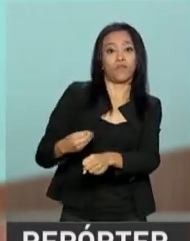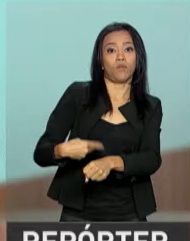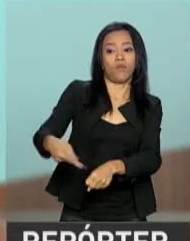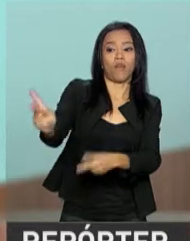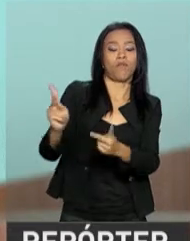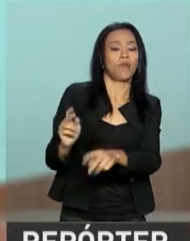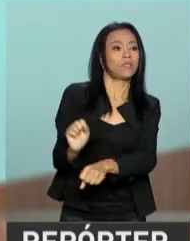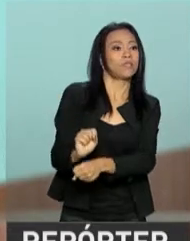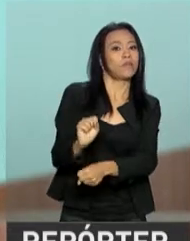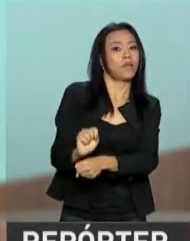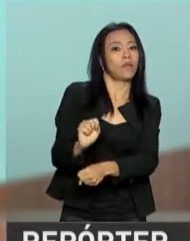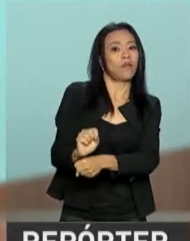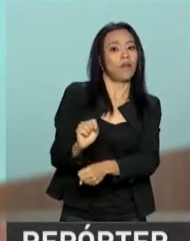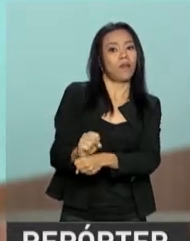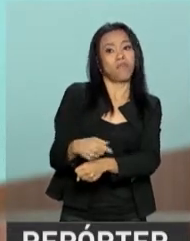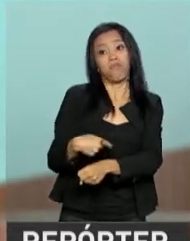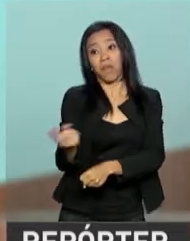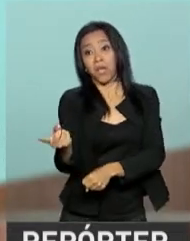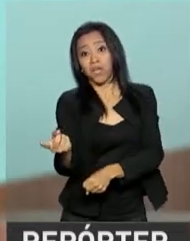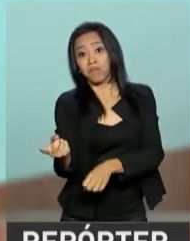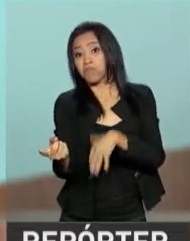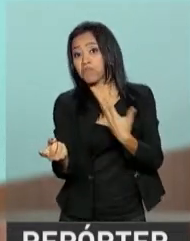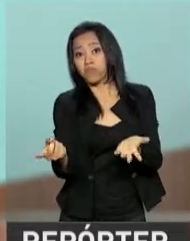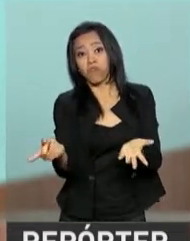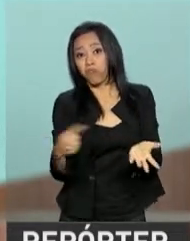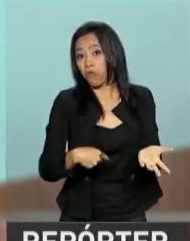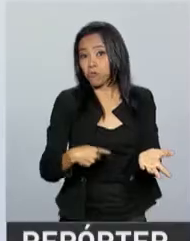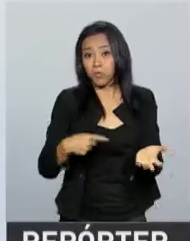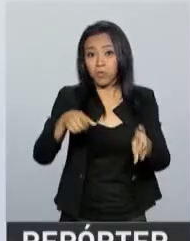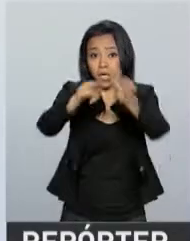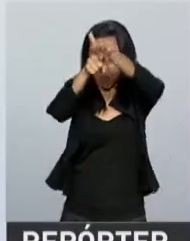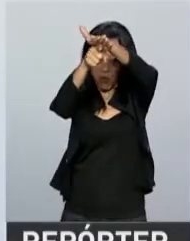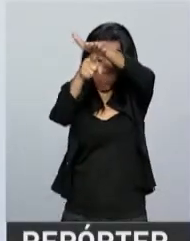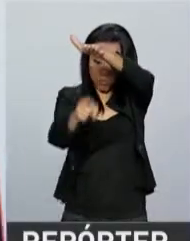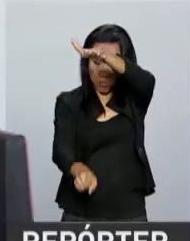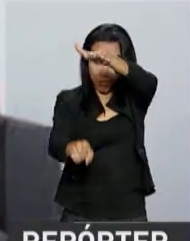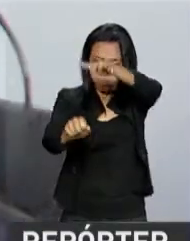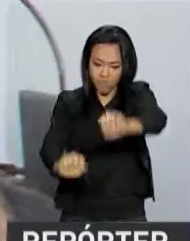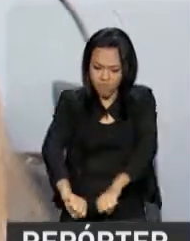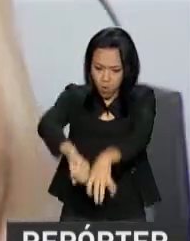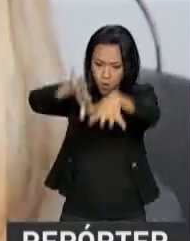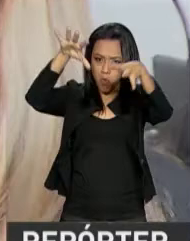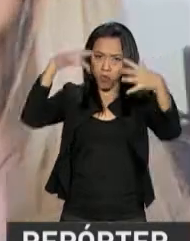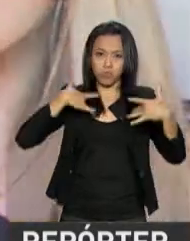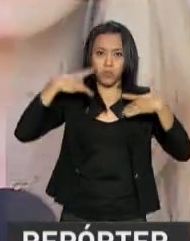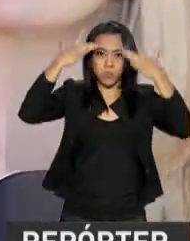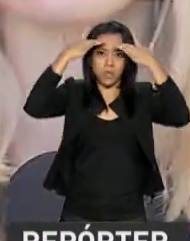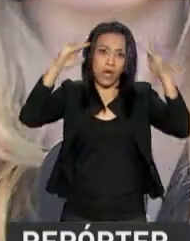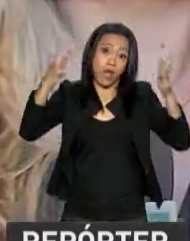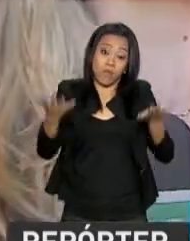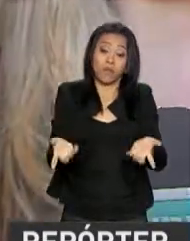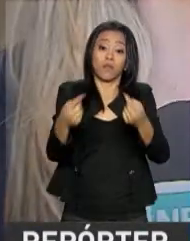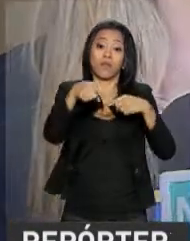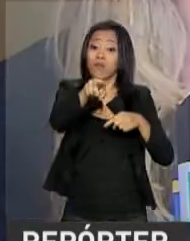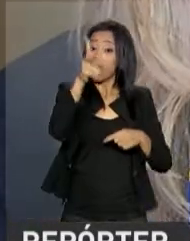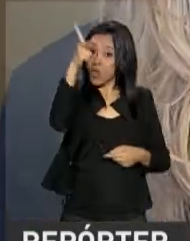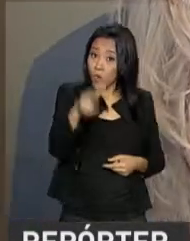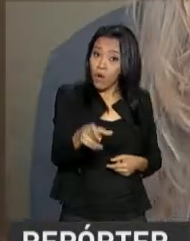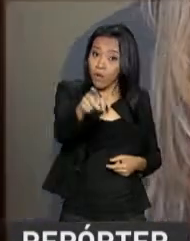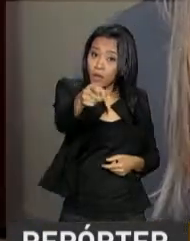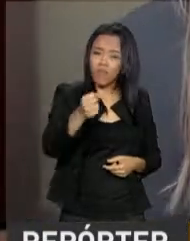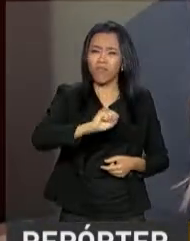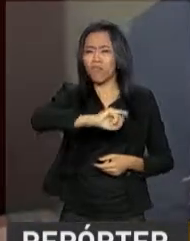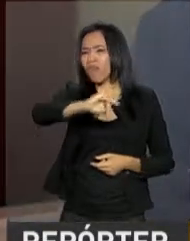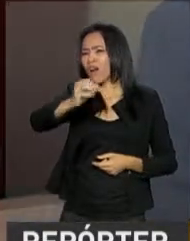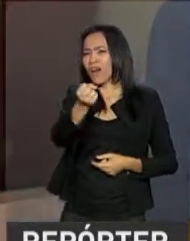números ele vai e volta ou ele não vai cair bomba agora não vai assim como amar milhares de outras pessoas deixaram suas casas por causa